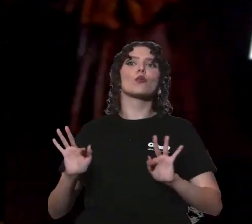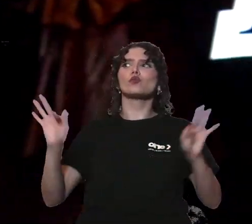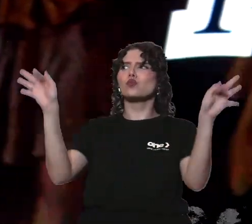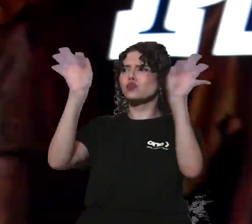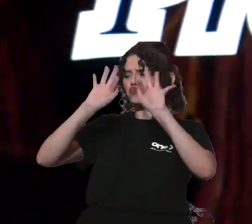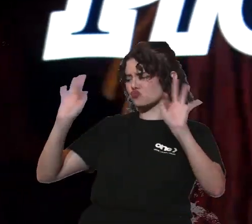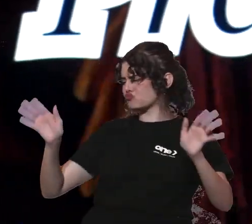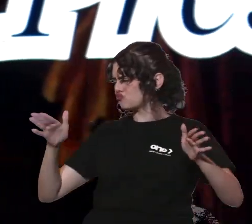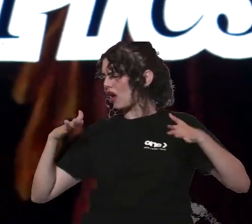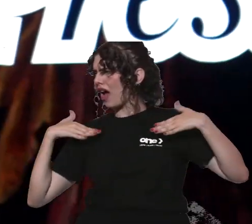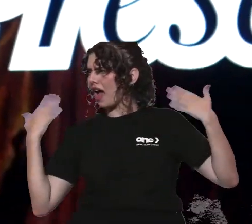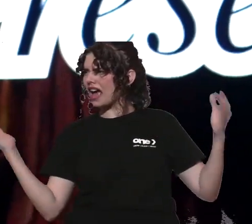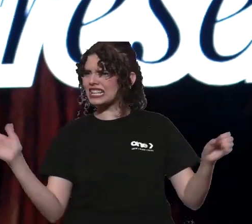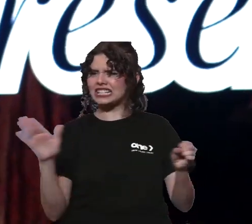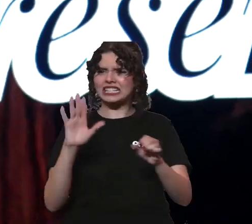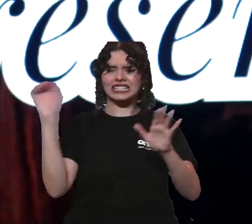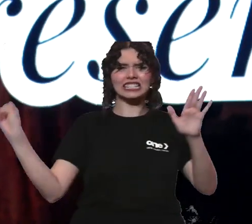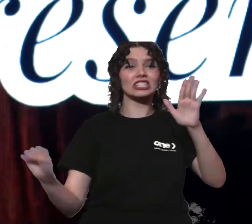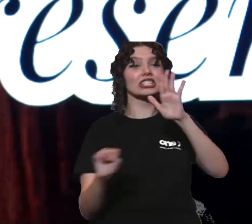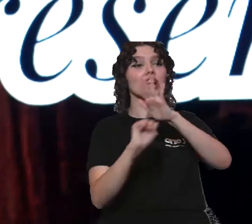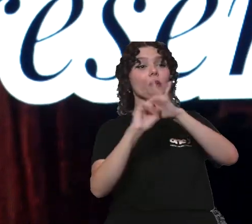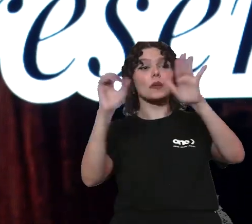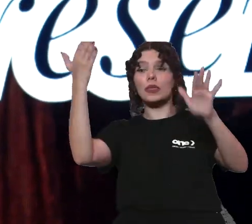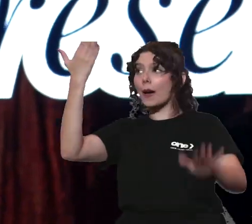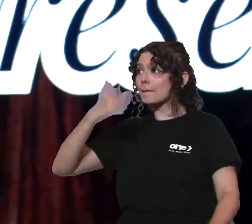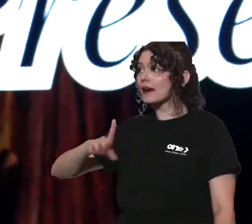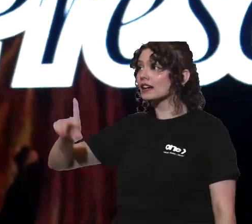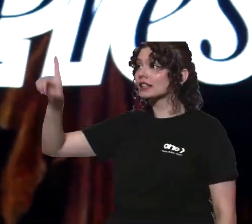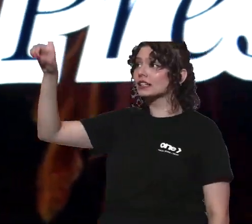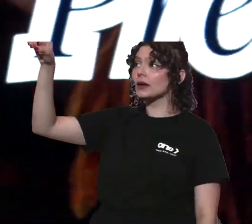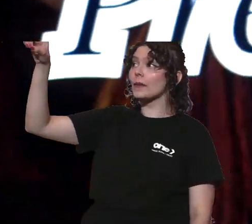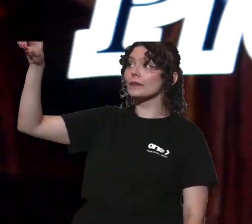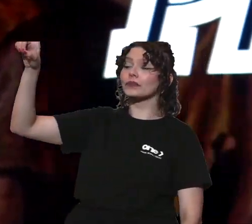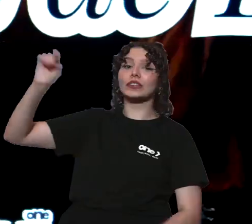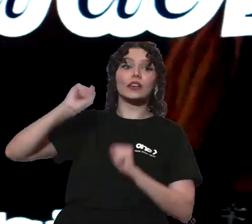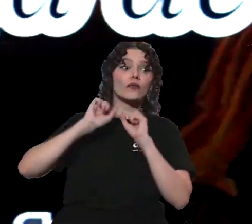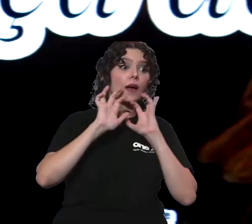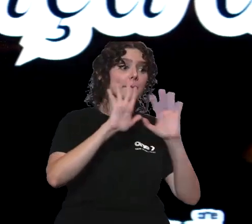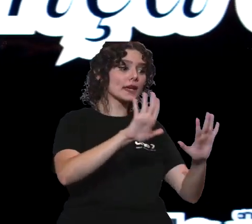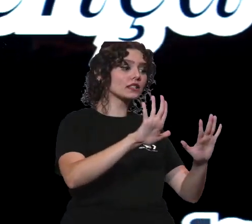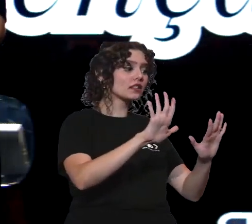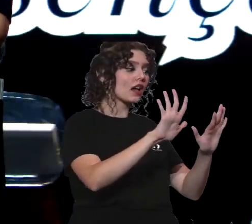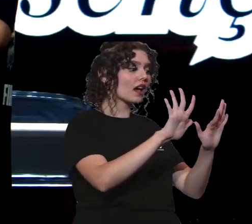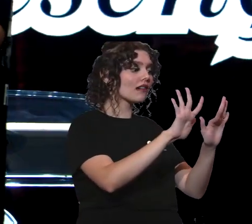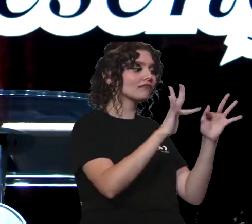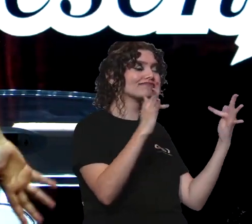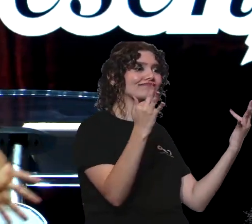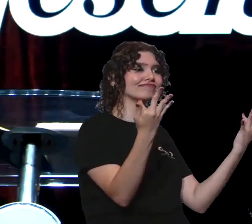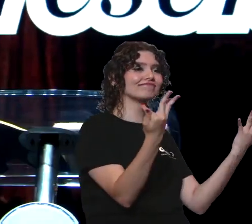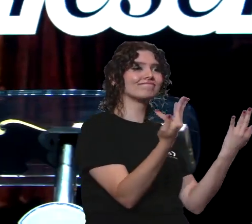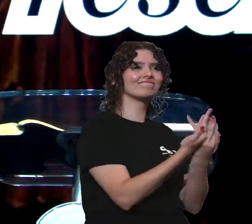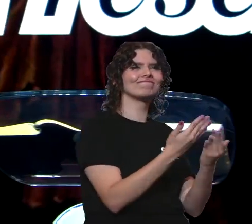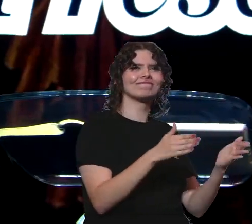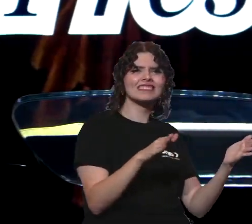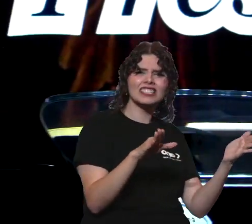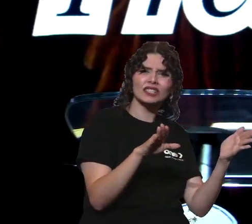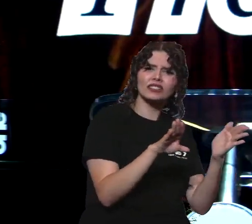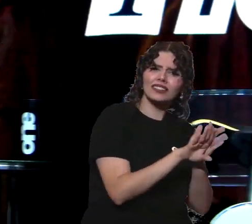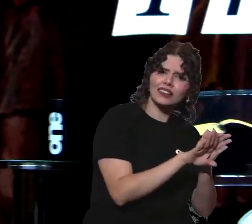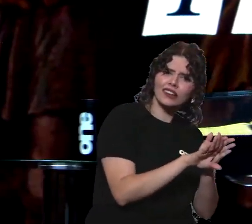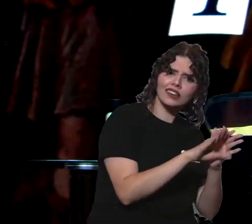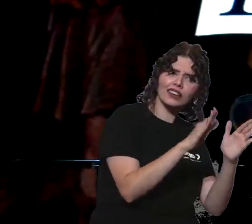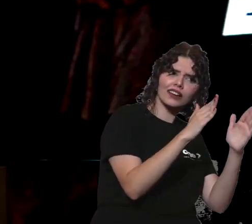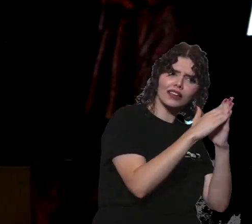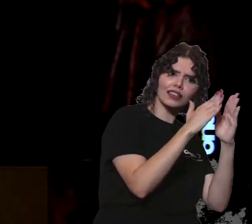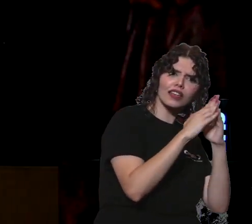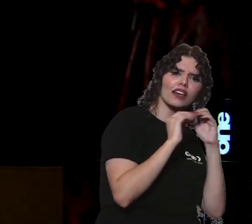feliz, cheio da presença de Deus. E aí a Bíblia diz que ele vai abençoar a família dele. E quando ele chega para